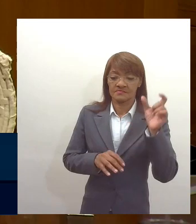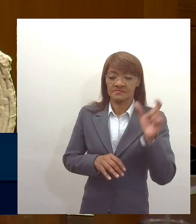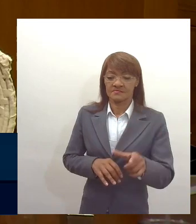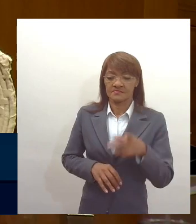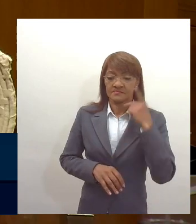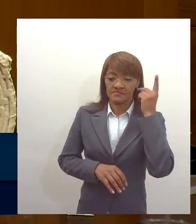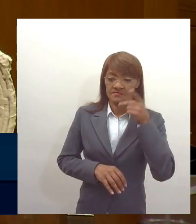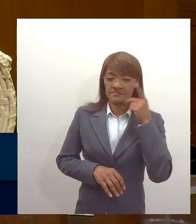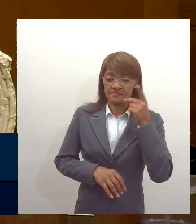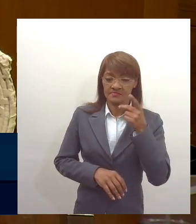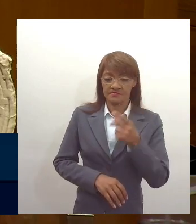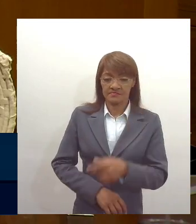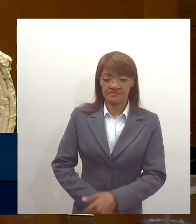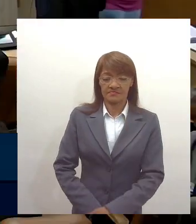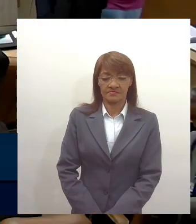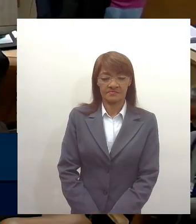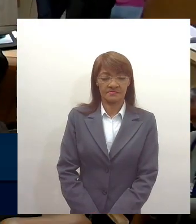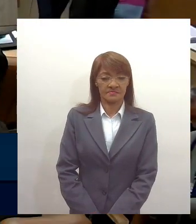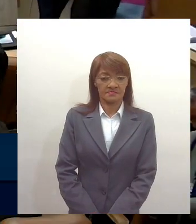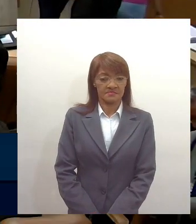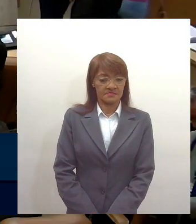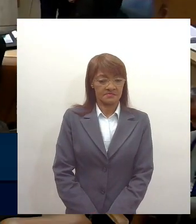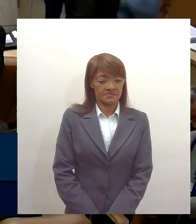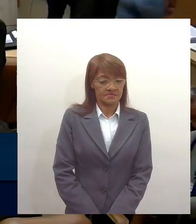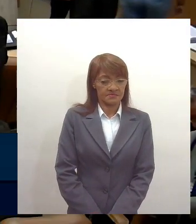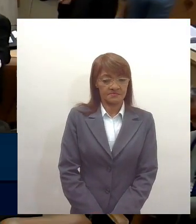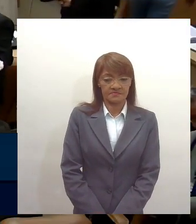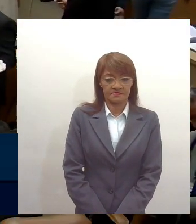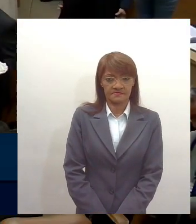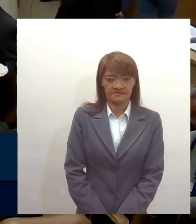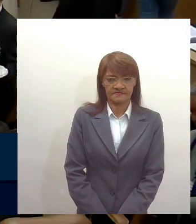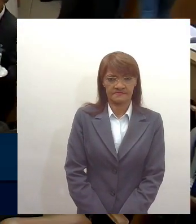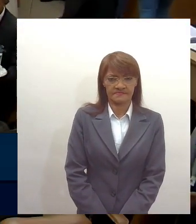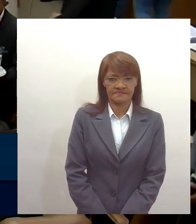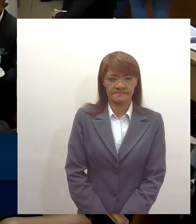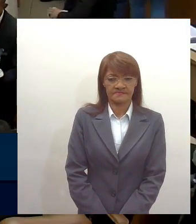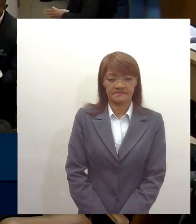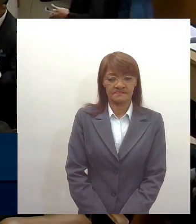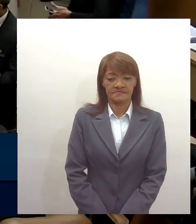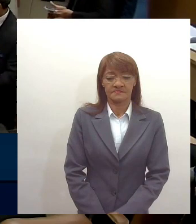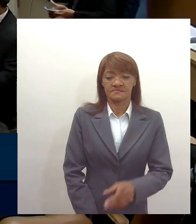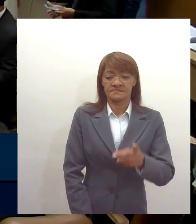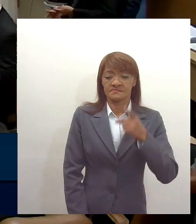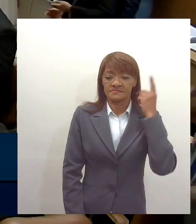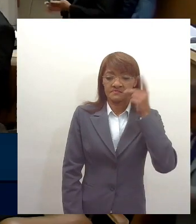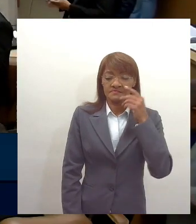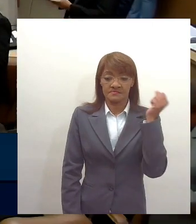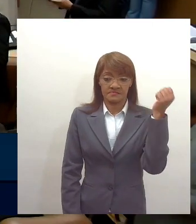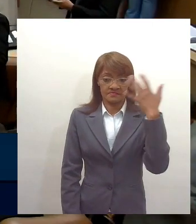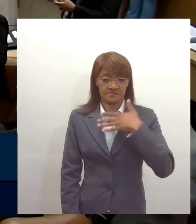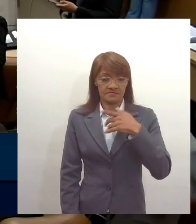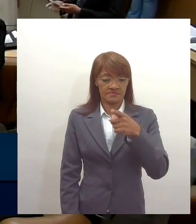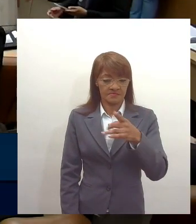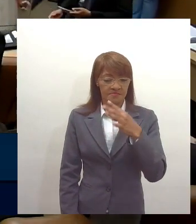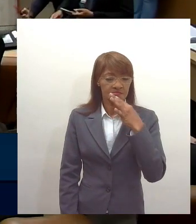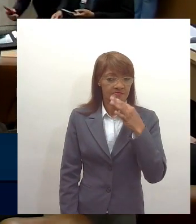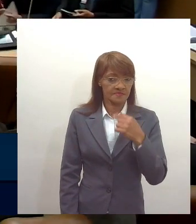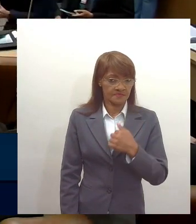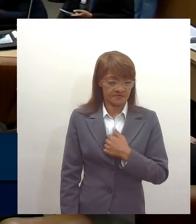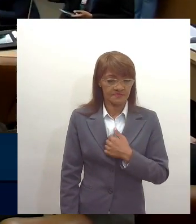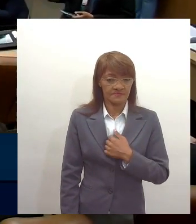Senhor presidente, senhores deputados, deputada Linda, é uma comunidade que eu conheço muito e eu queria pedir a Vossa Excelência também,